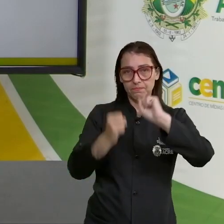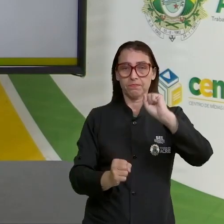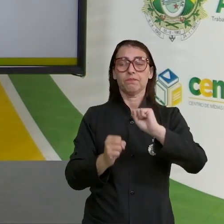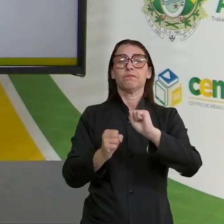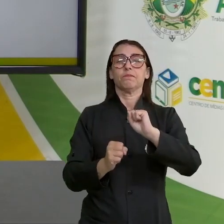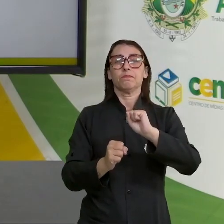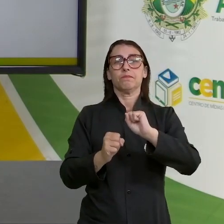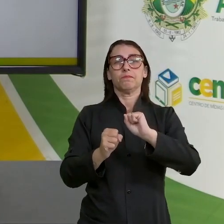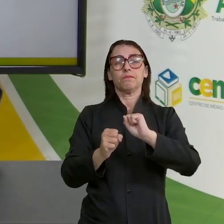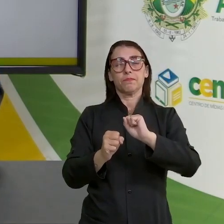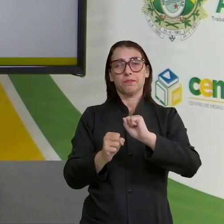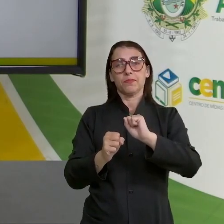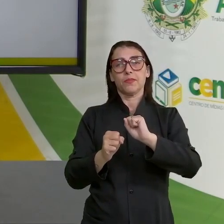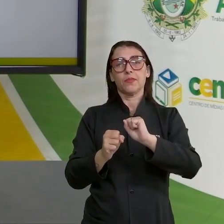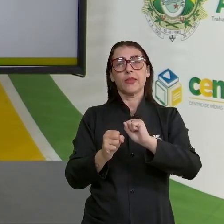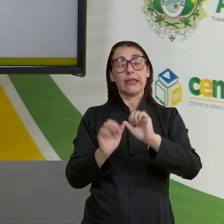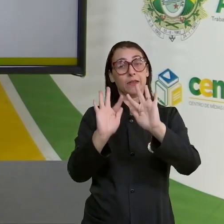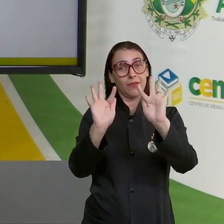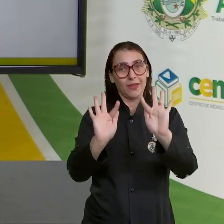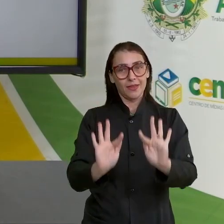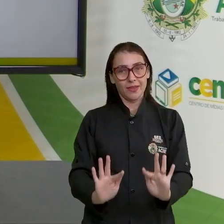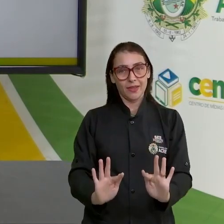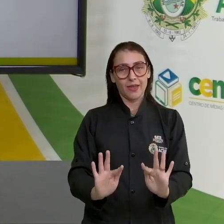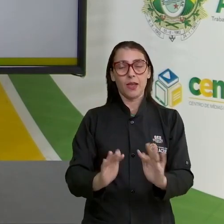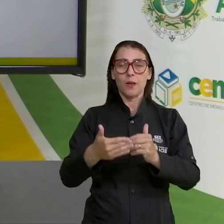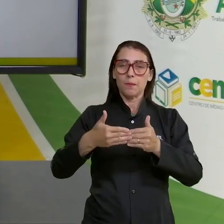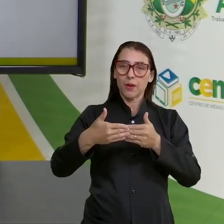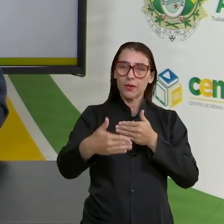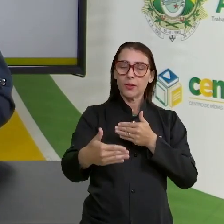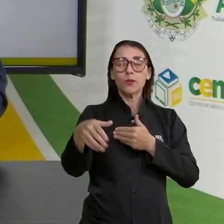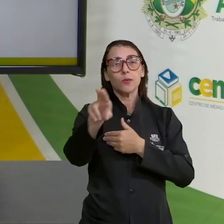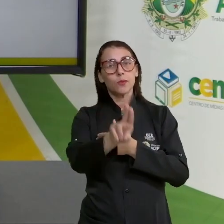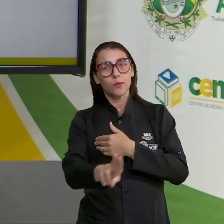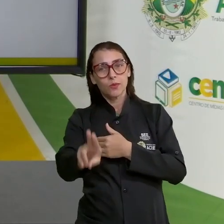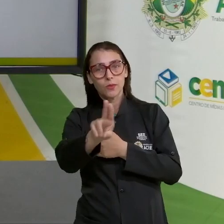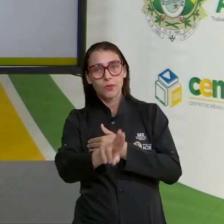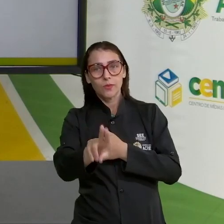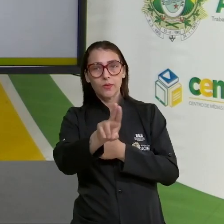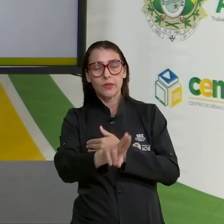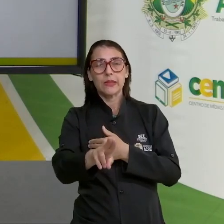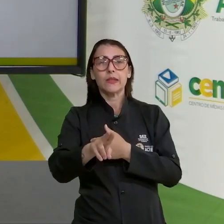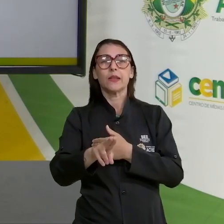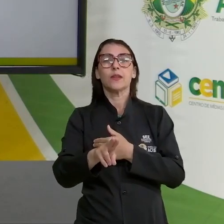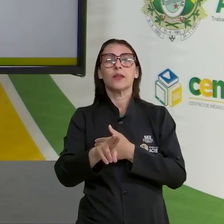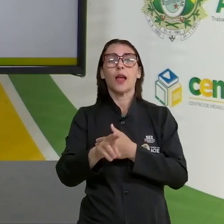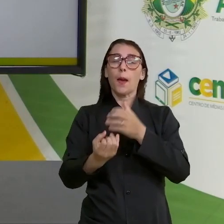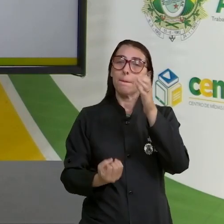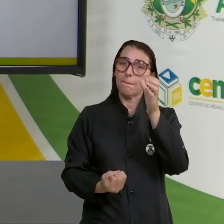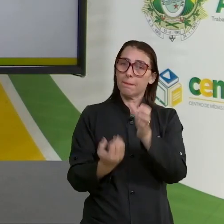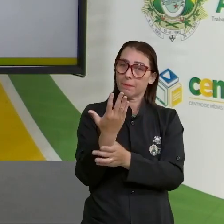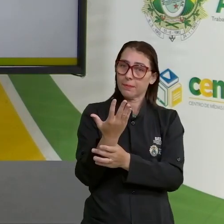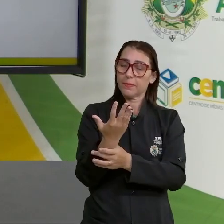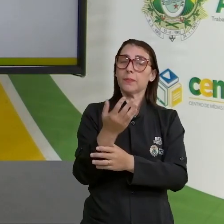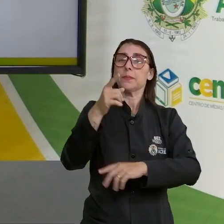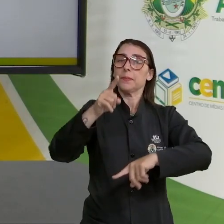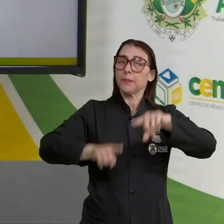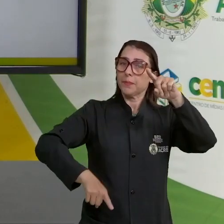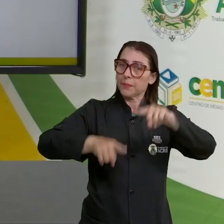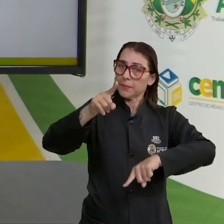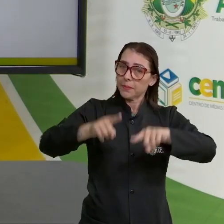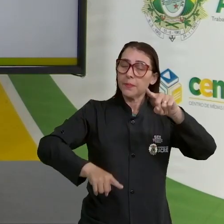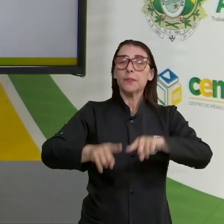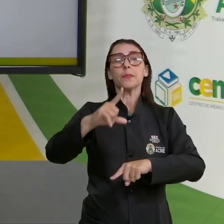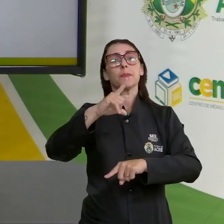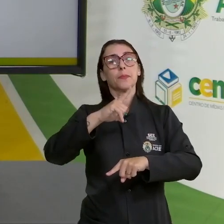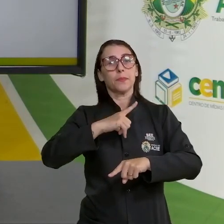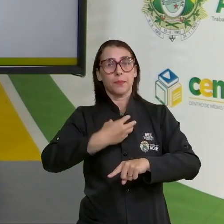pegam essa ideia, esse ideal de felicidade a partir do consumismo e passam a produzir produtos que têm